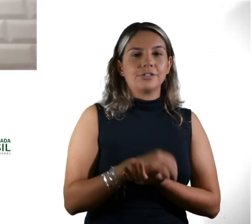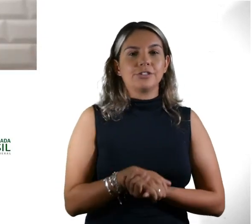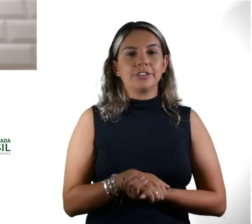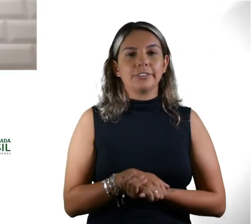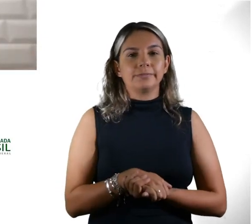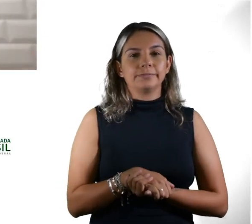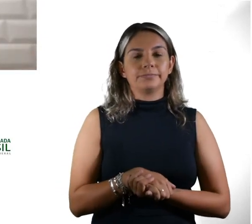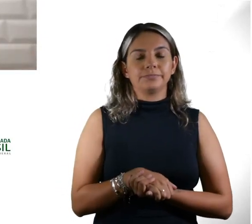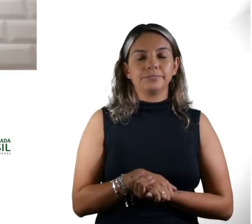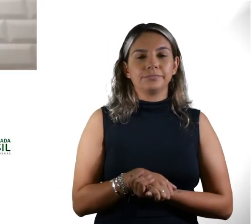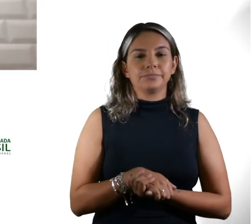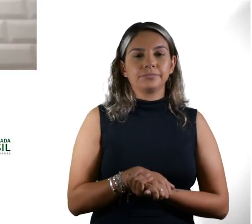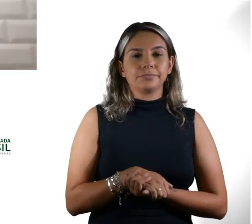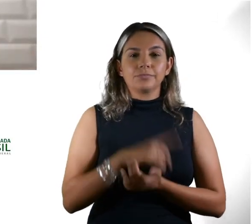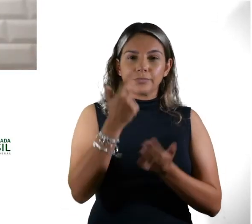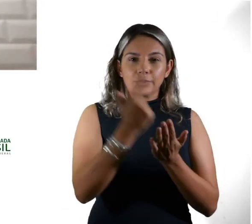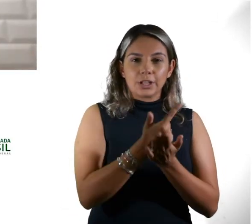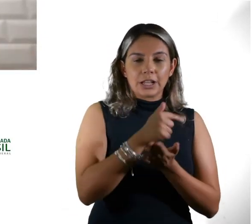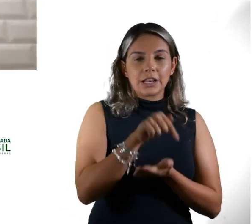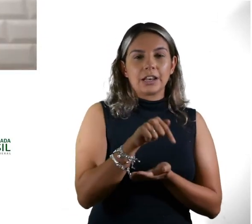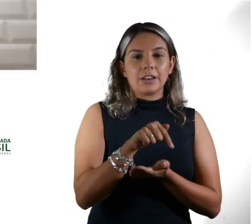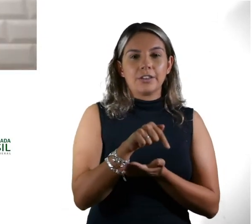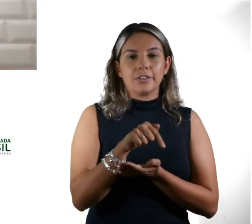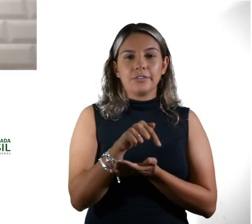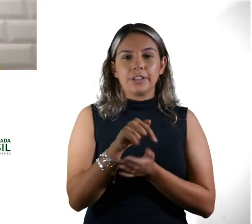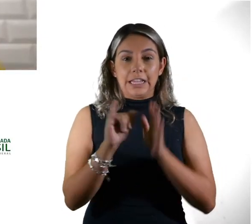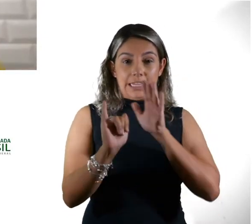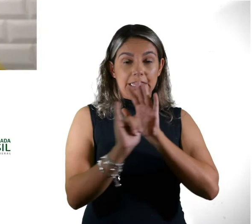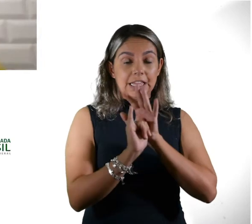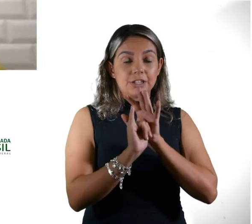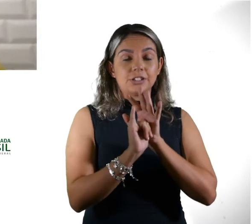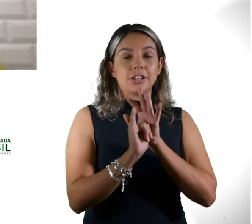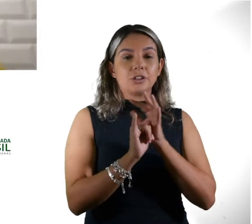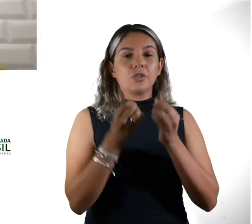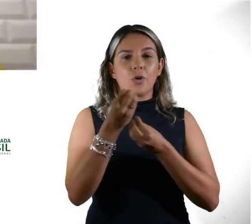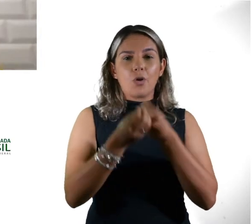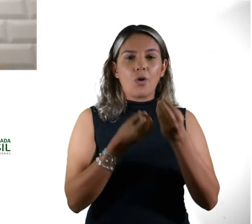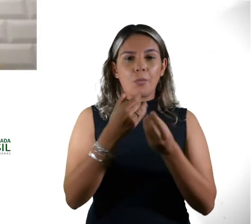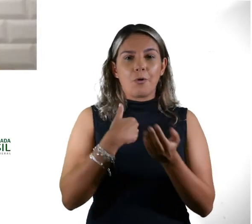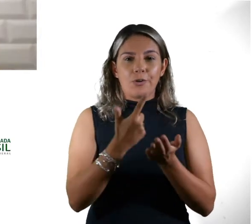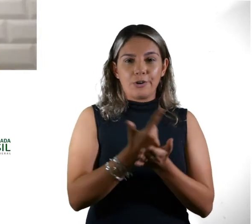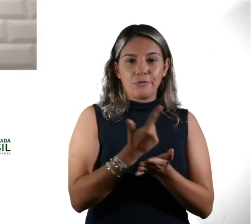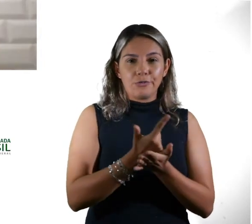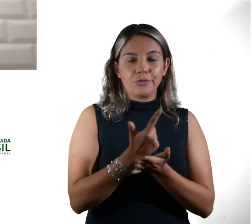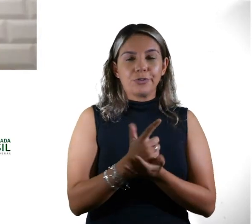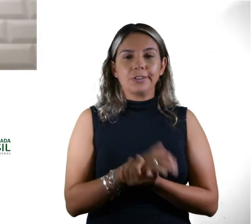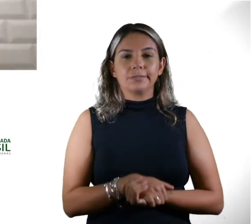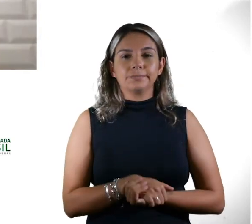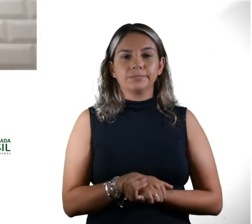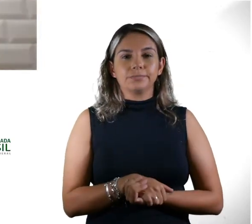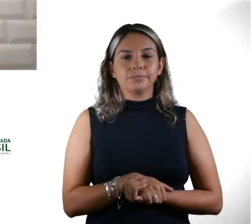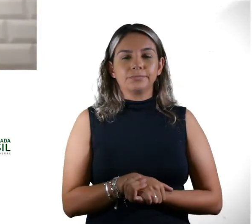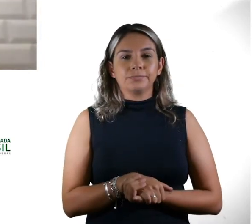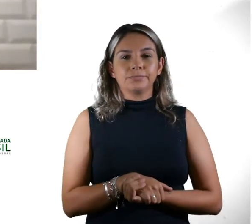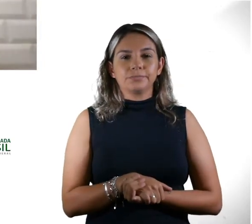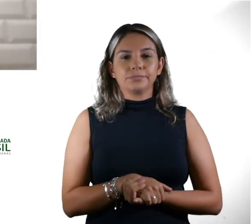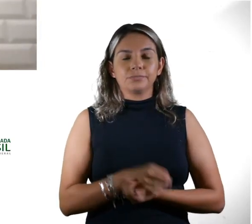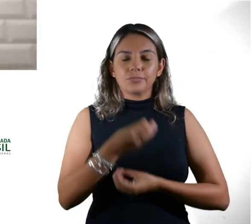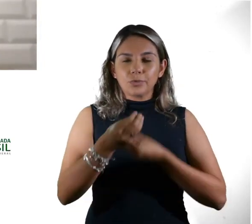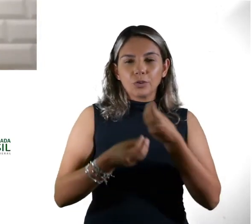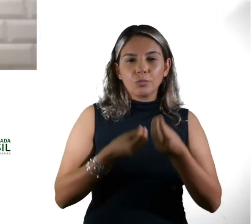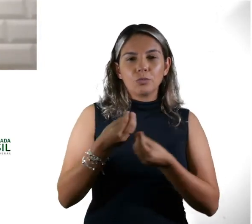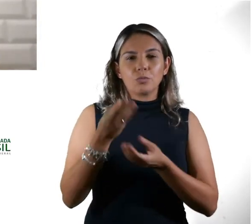isso, mas, ao mesmo tempo, é um livro sobre questões de identidade, como são muitos dos meus livros, não é? Como são